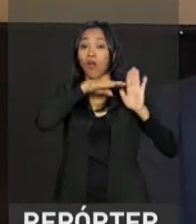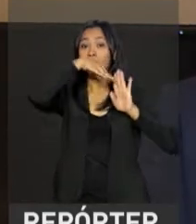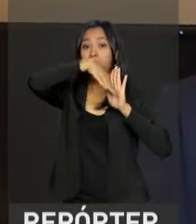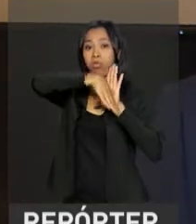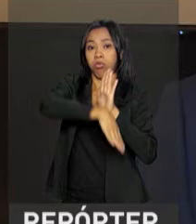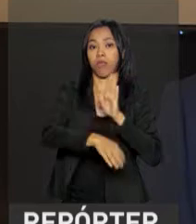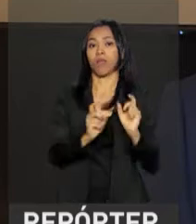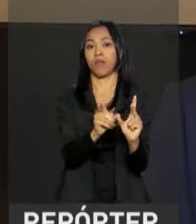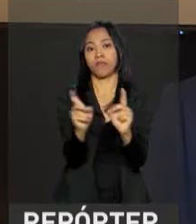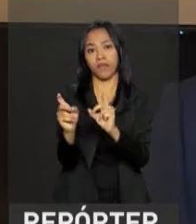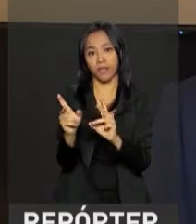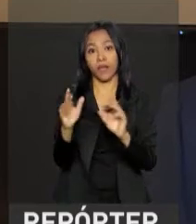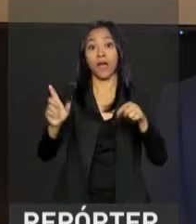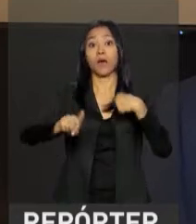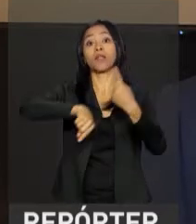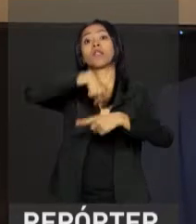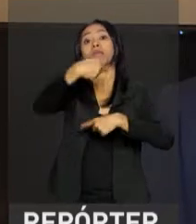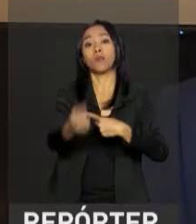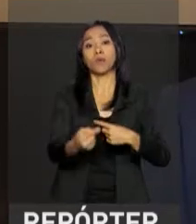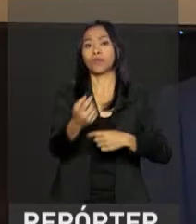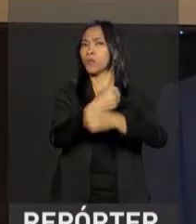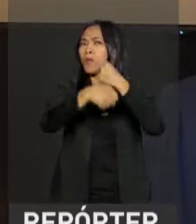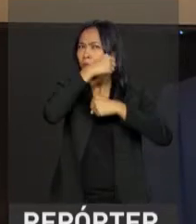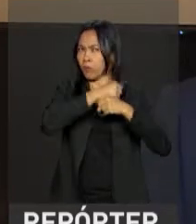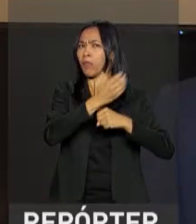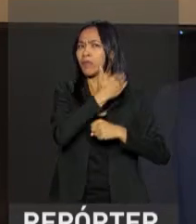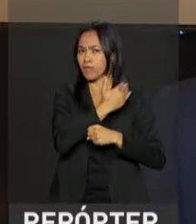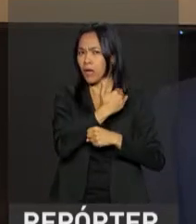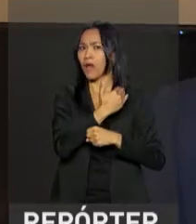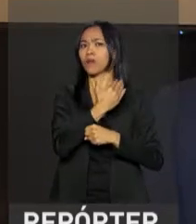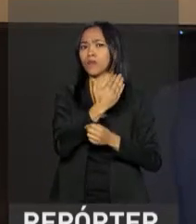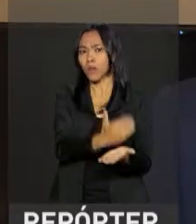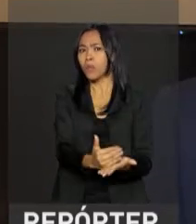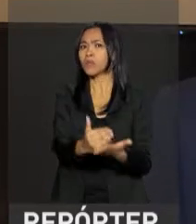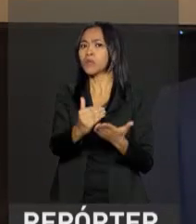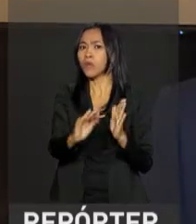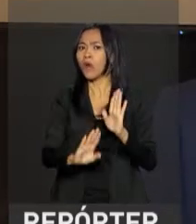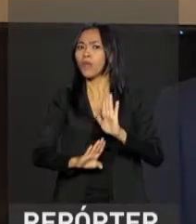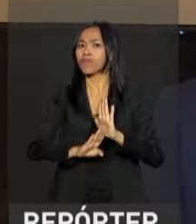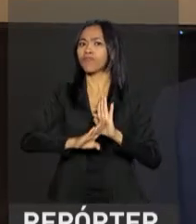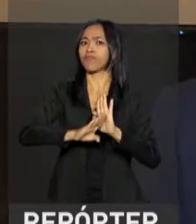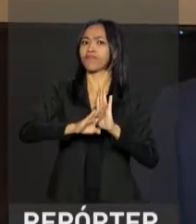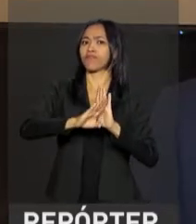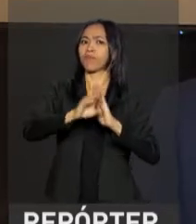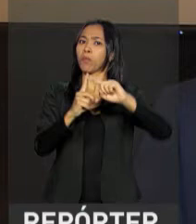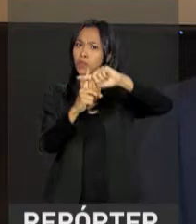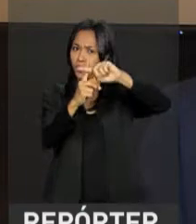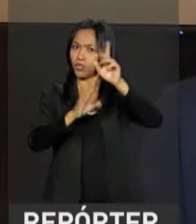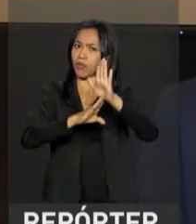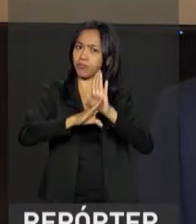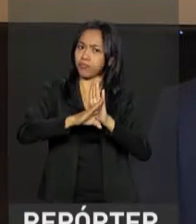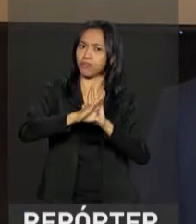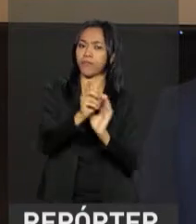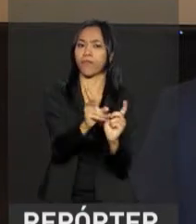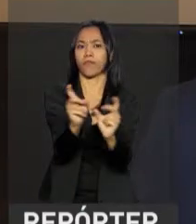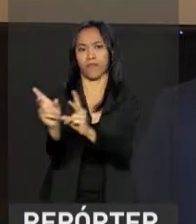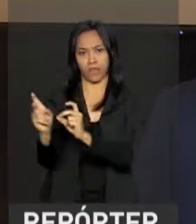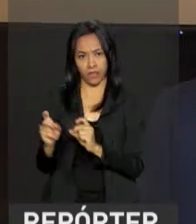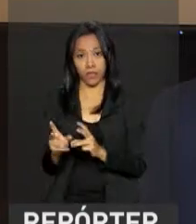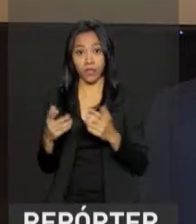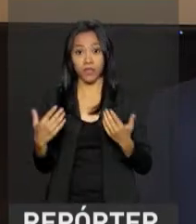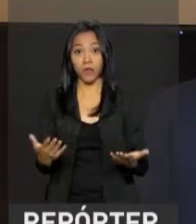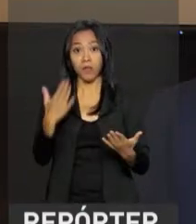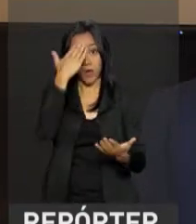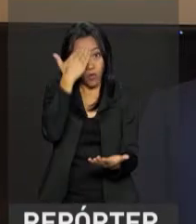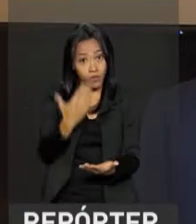já na virada do primeiro para o segundo semestre do ano passado, começou a haver uma reação positiva das vendas. As vendas começaram a aumentar. E para a